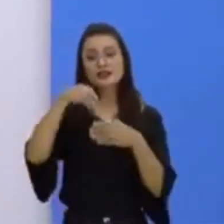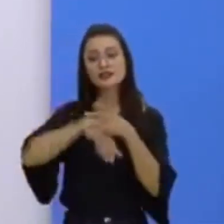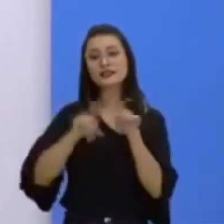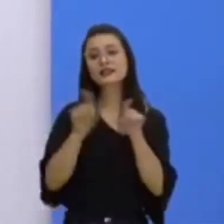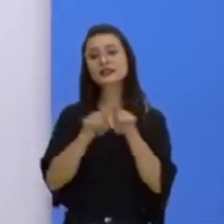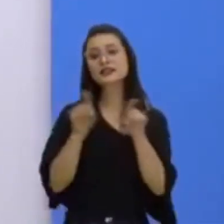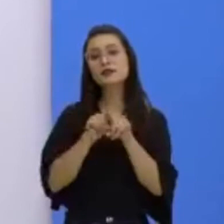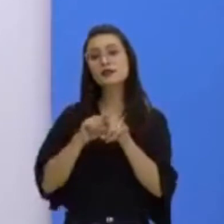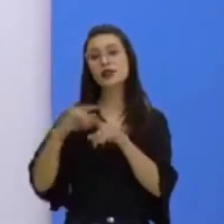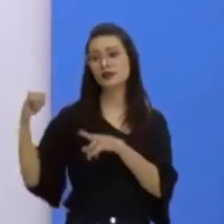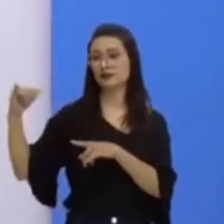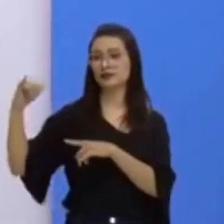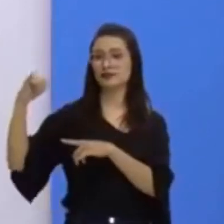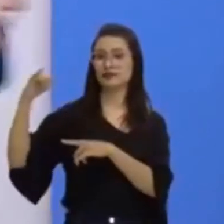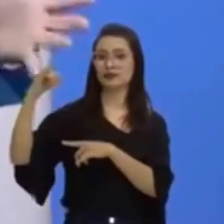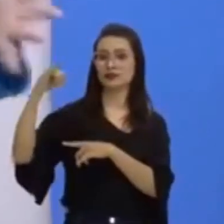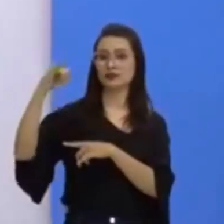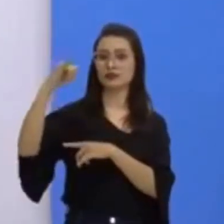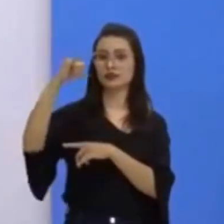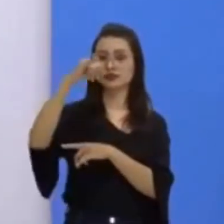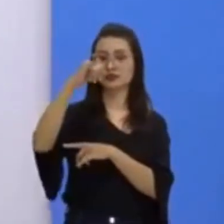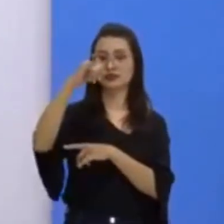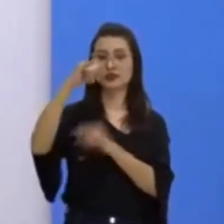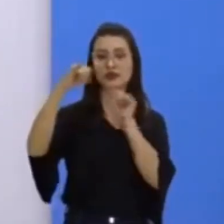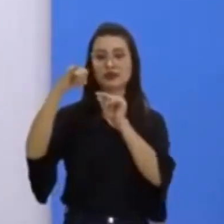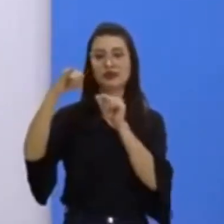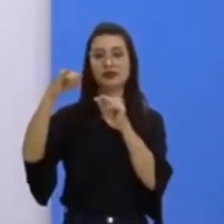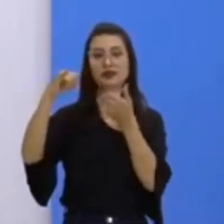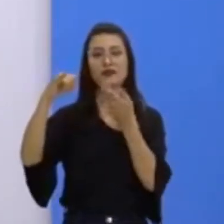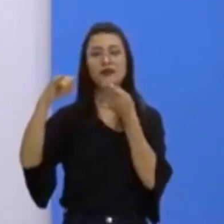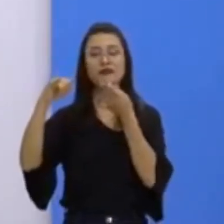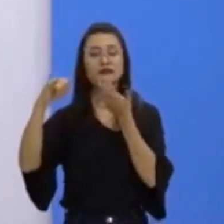que faz as aeronaves